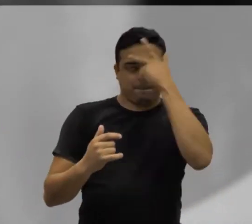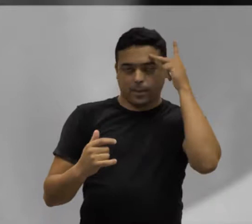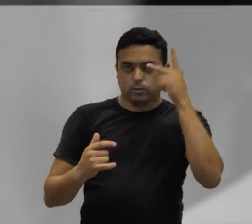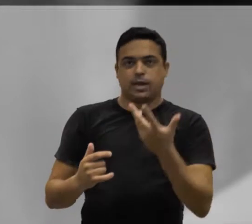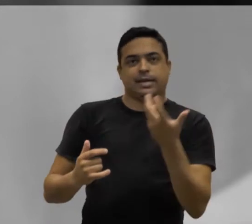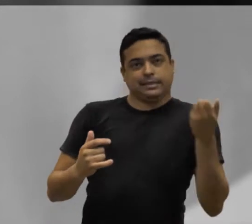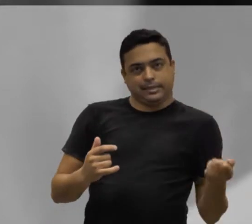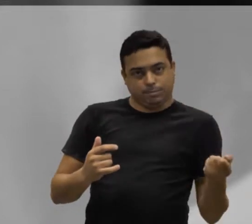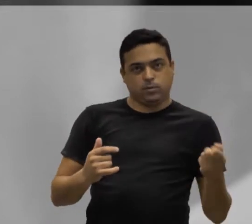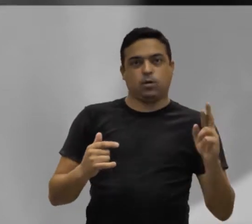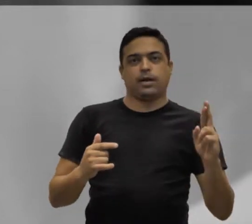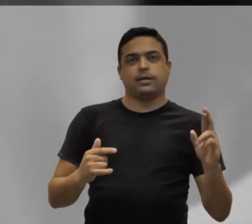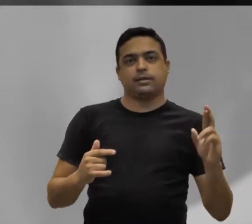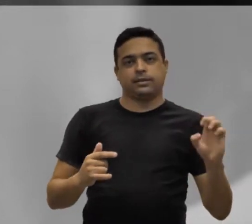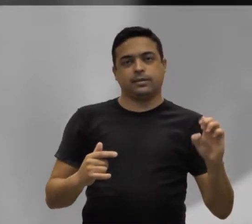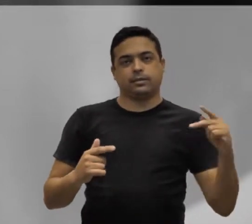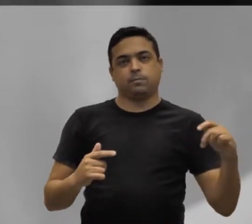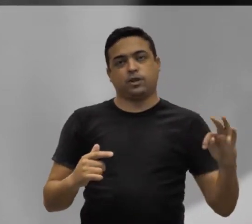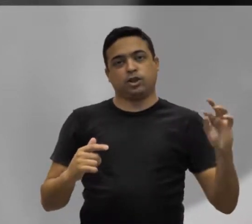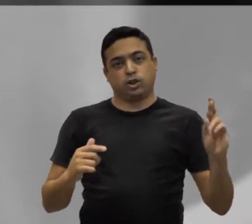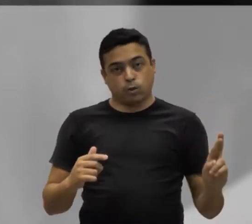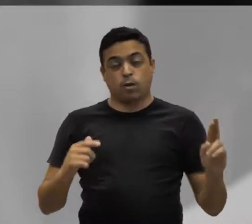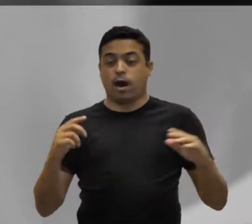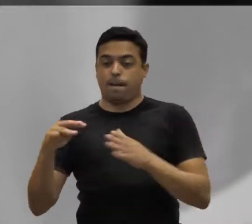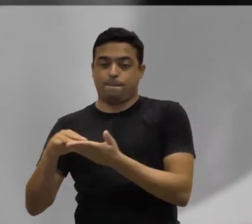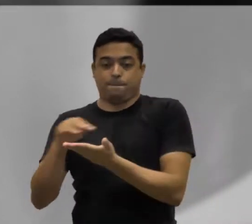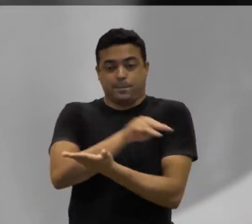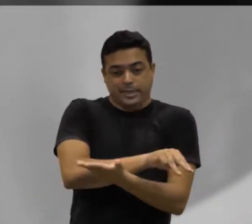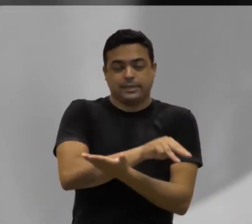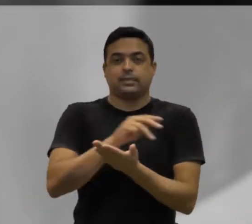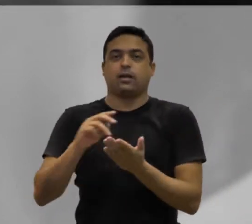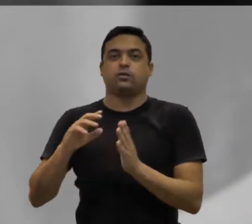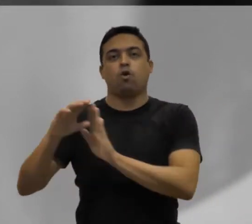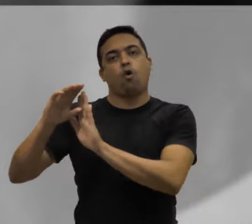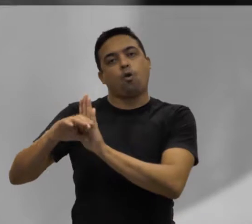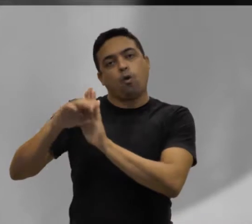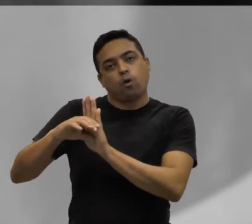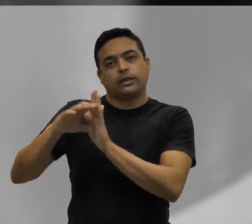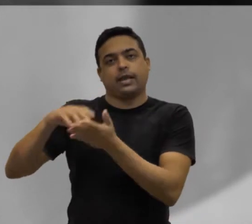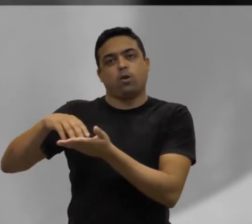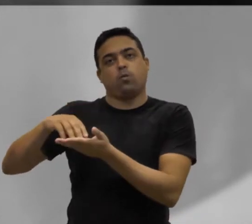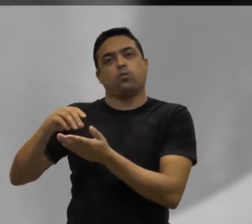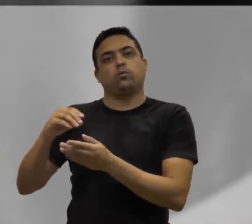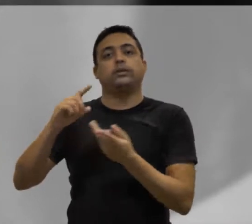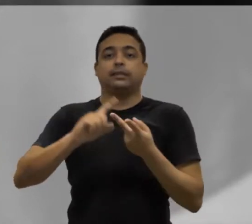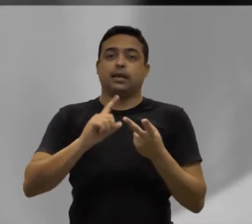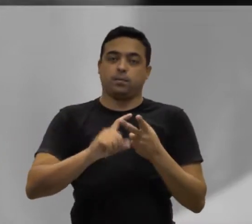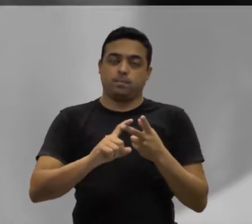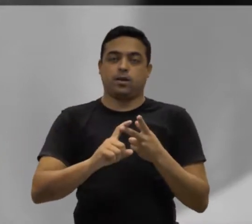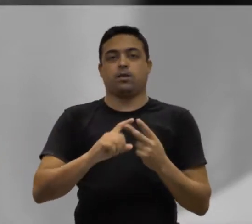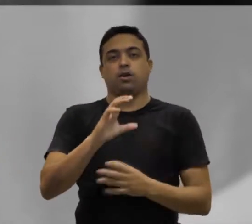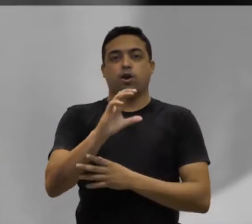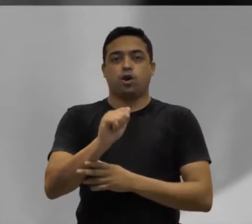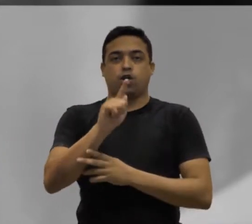um receptor, quem recebe a mensagem, uma mensagem, o conteúdo propriamente dito e um